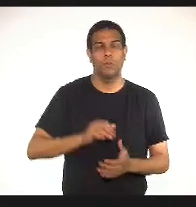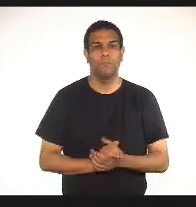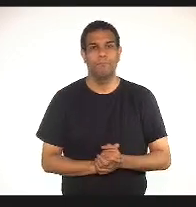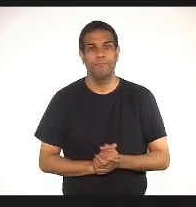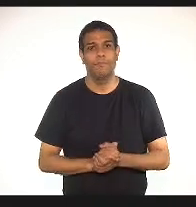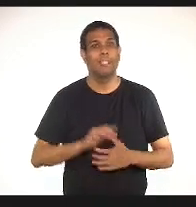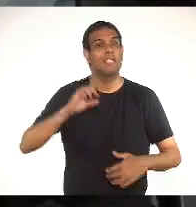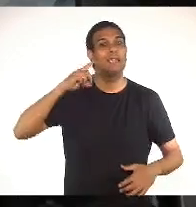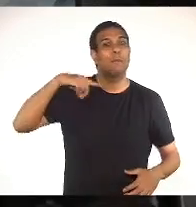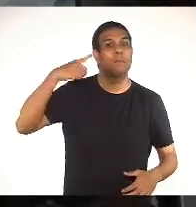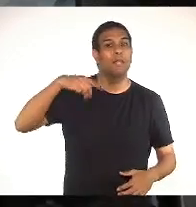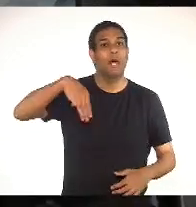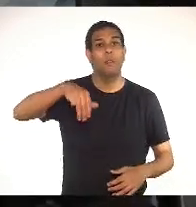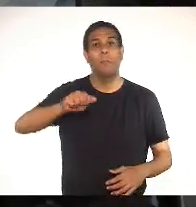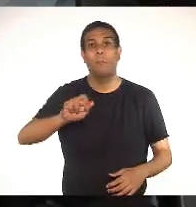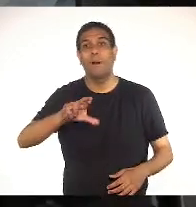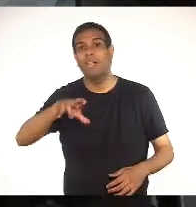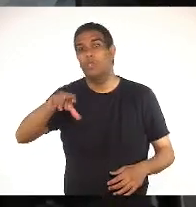Deputado Márcio Pacheco.